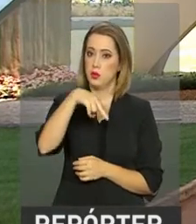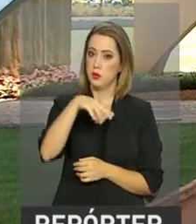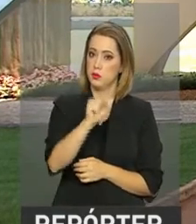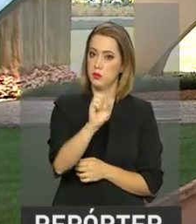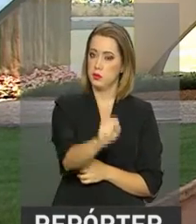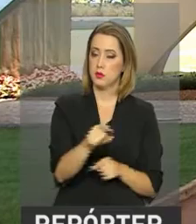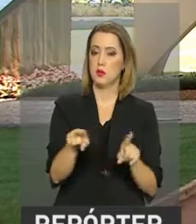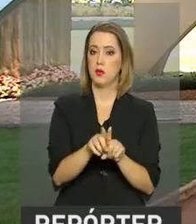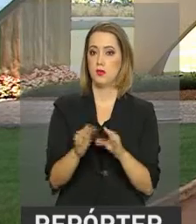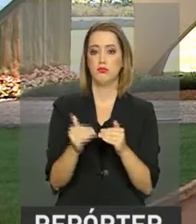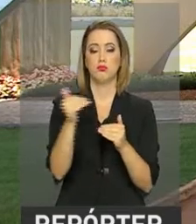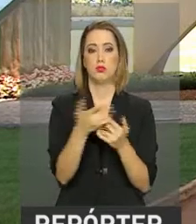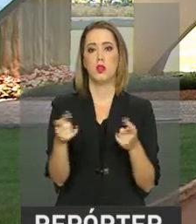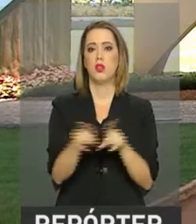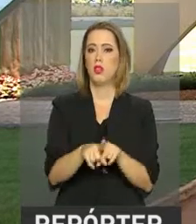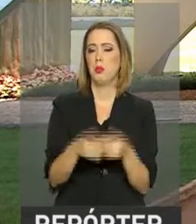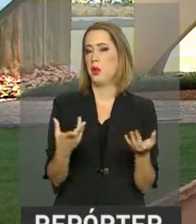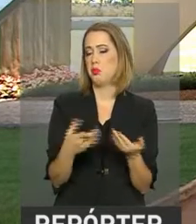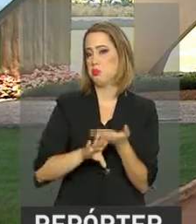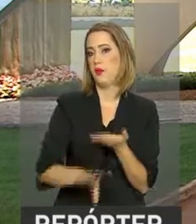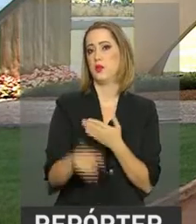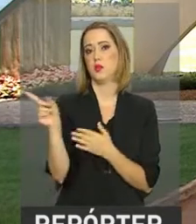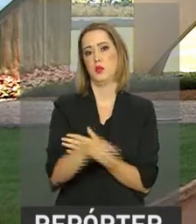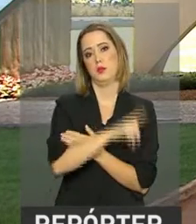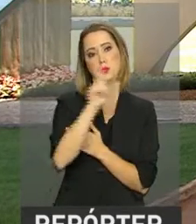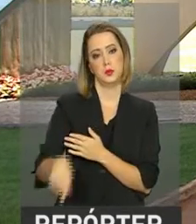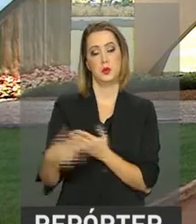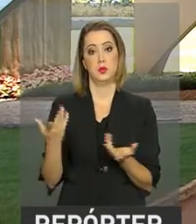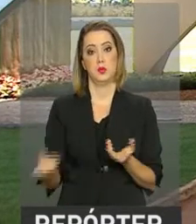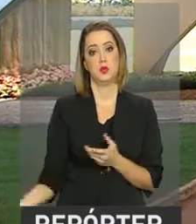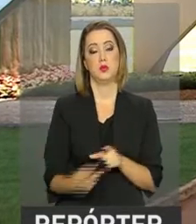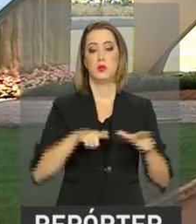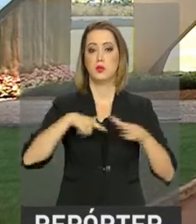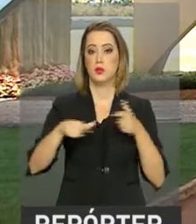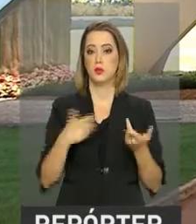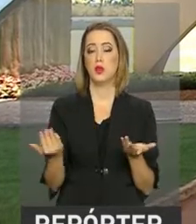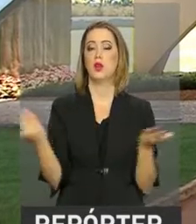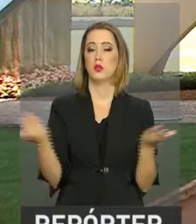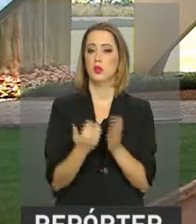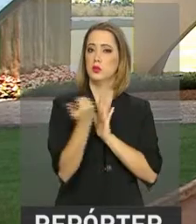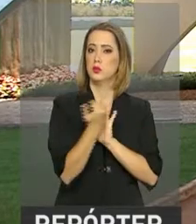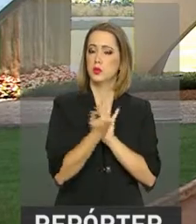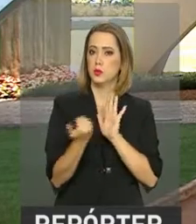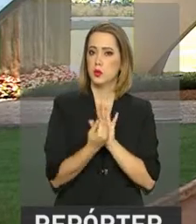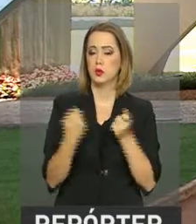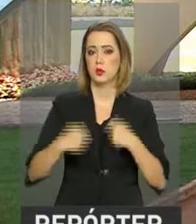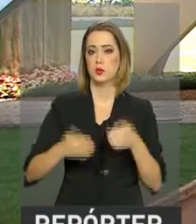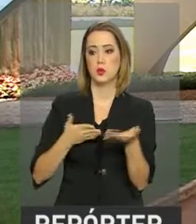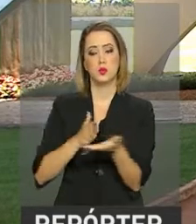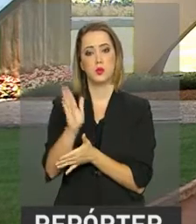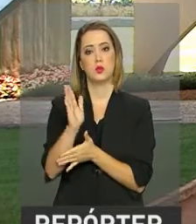cargos e de aumentos salariais para o funcionalismo o projeto agora segue para sanção do presidente